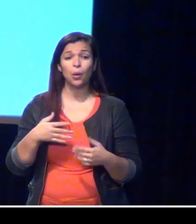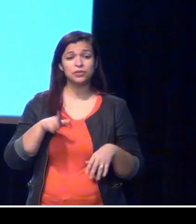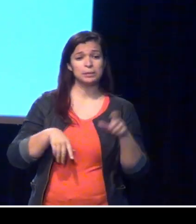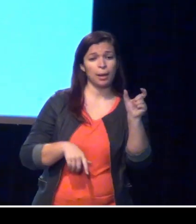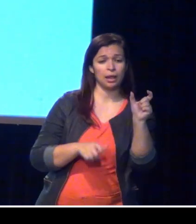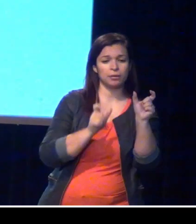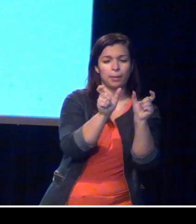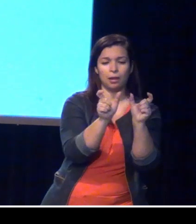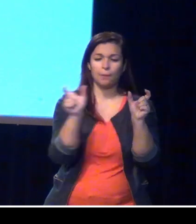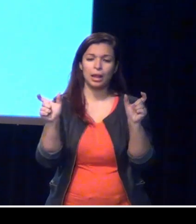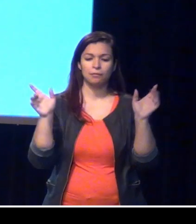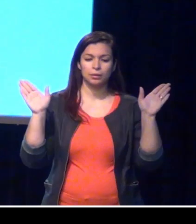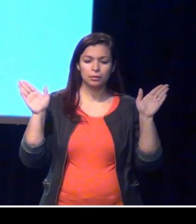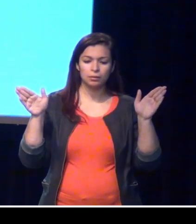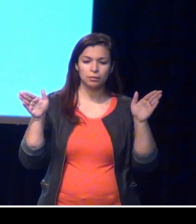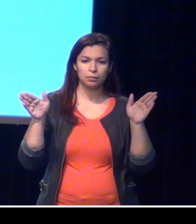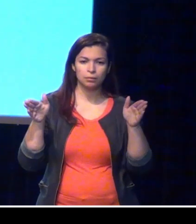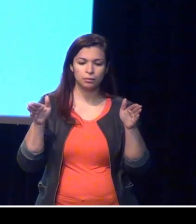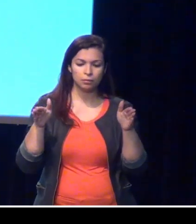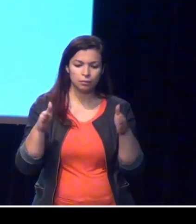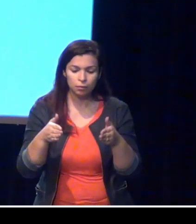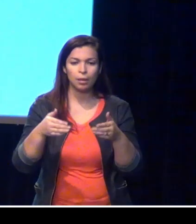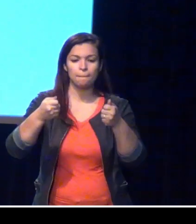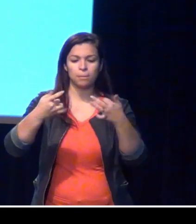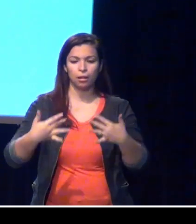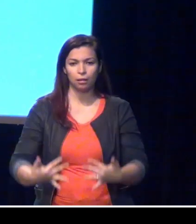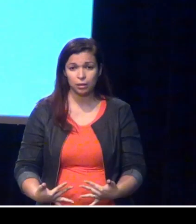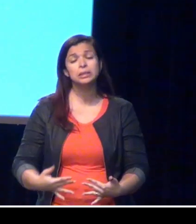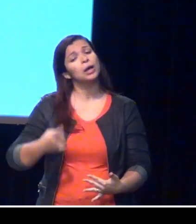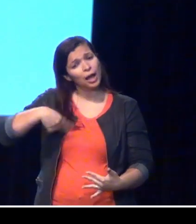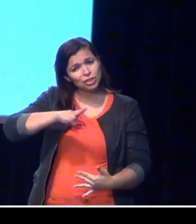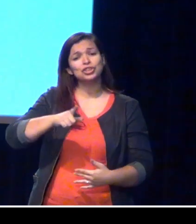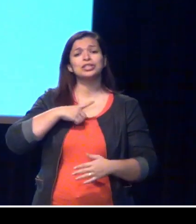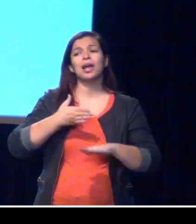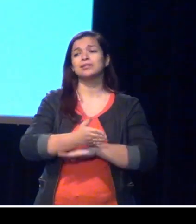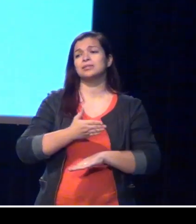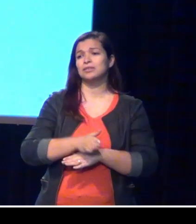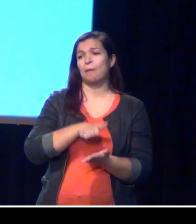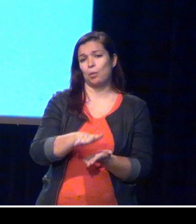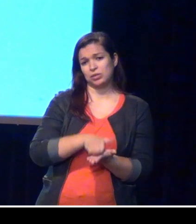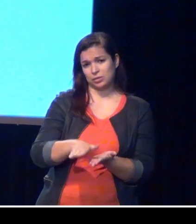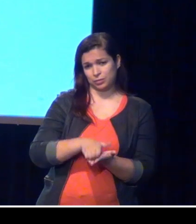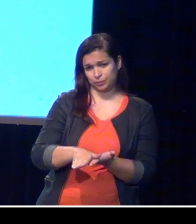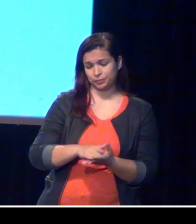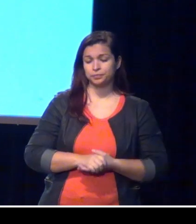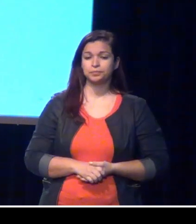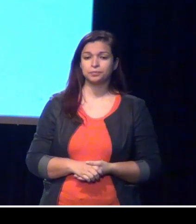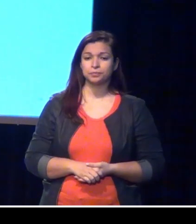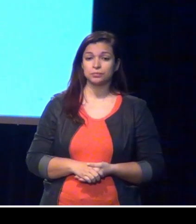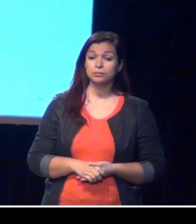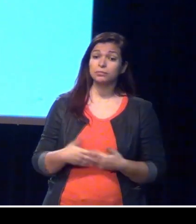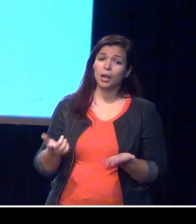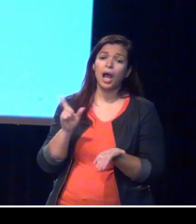produzindo e está acessível a todos essa produção. Se falarmos de artigos, é